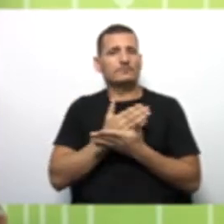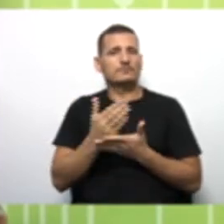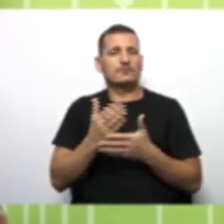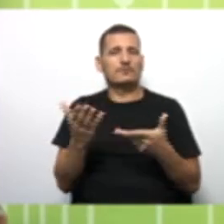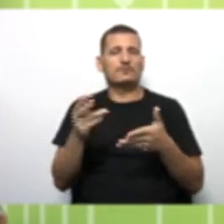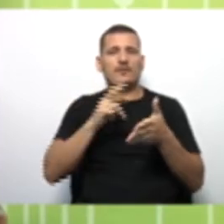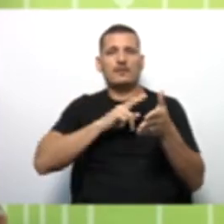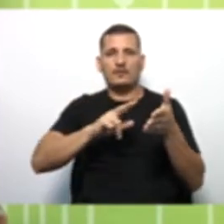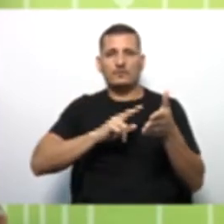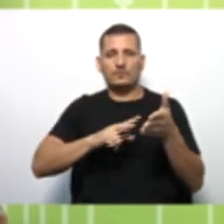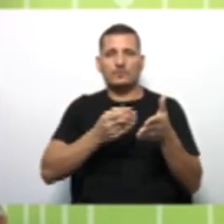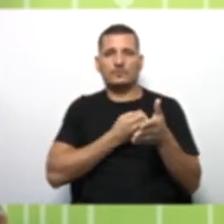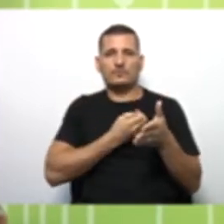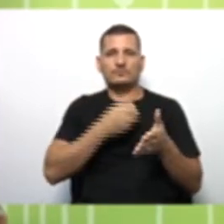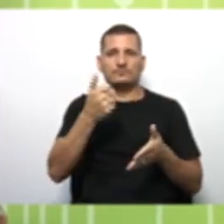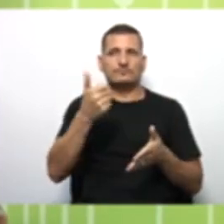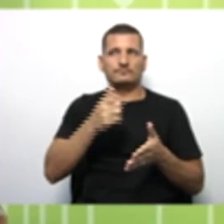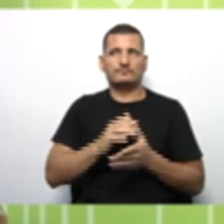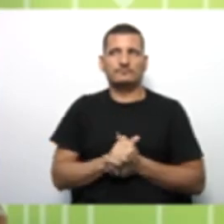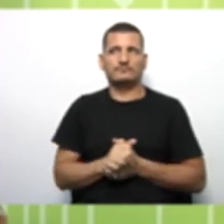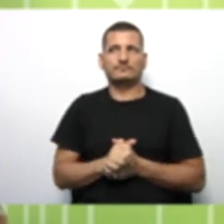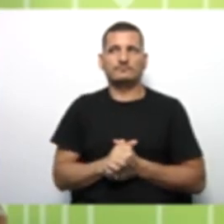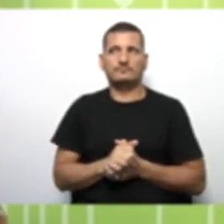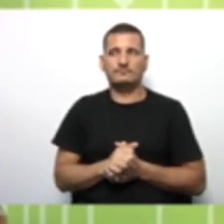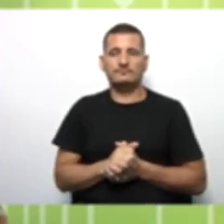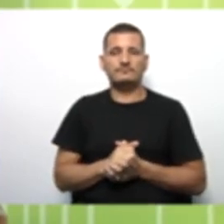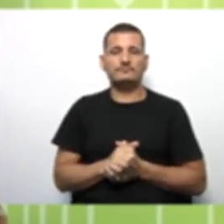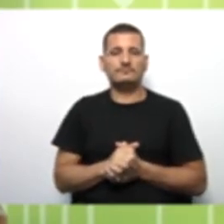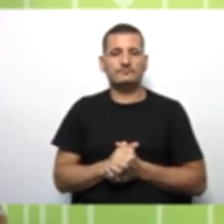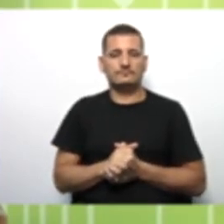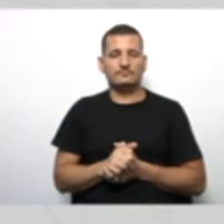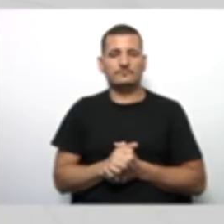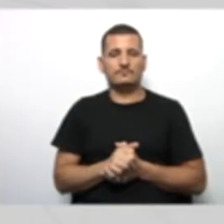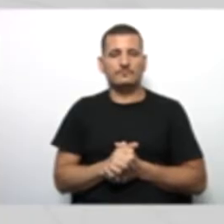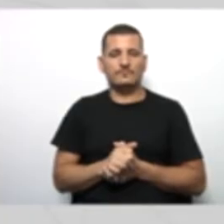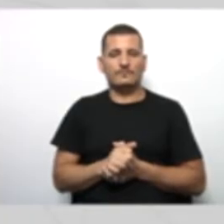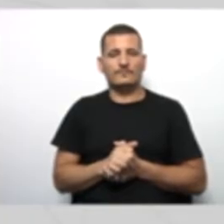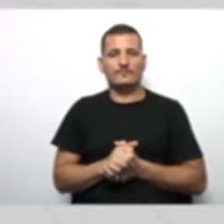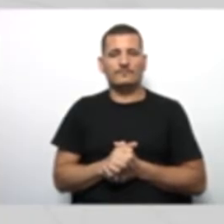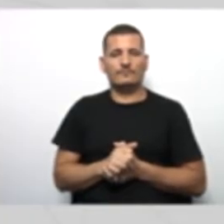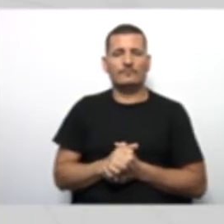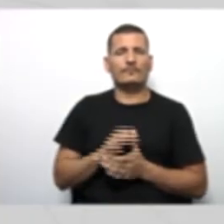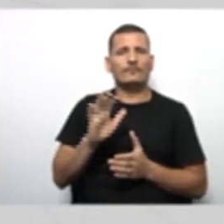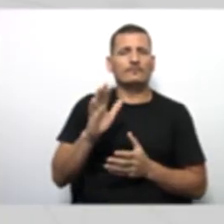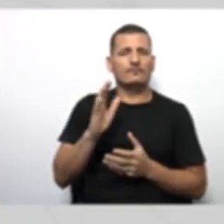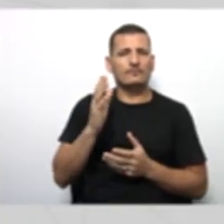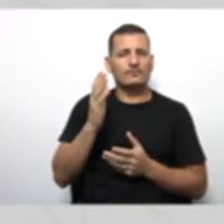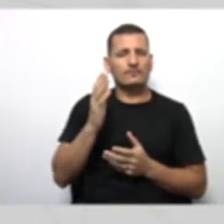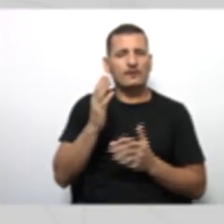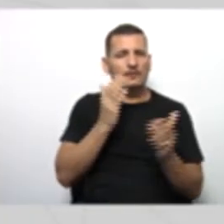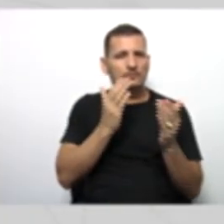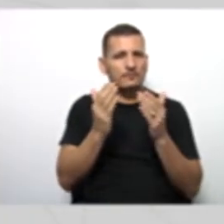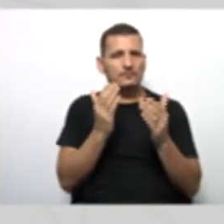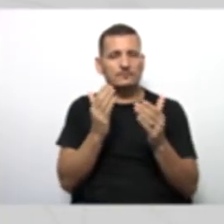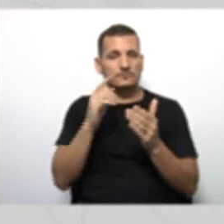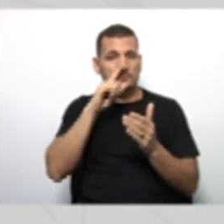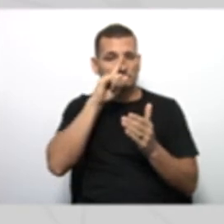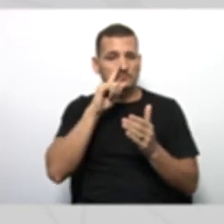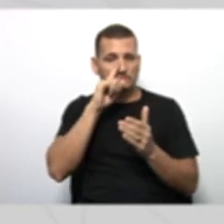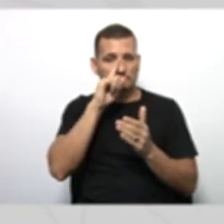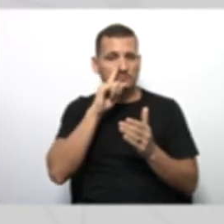consegue fazer um planejamento, se você não tem essa habilidade, se você não consegue documentar as coisas, você vai ter muita dificuldade na hora de gerenciar o